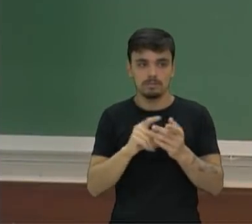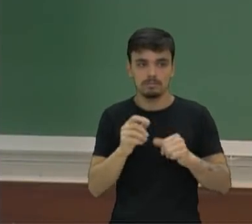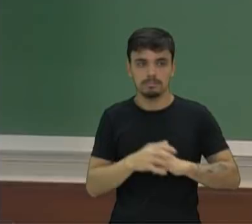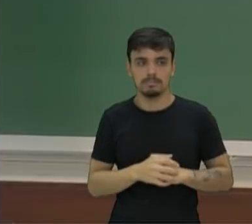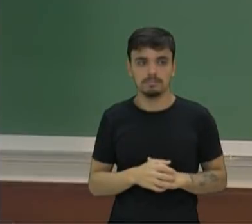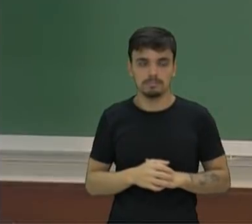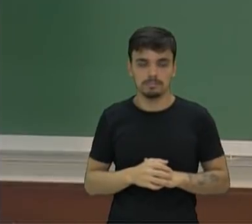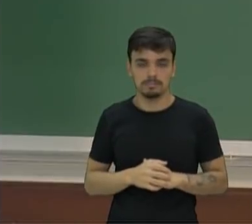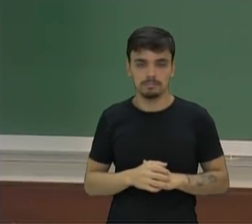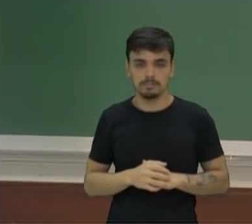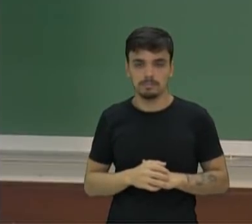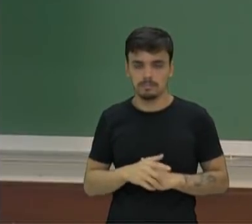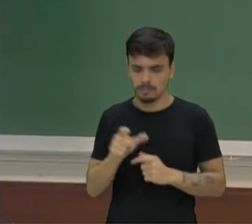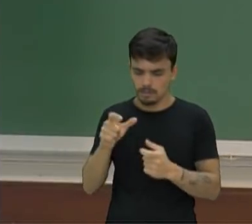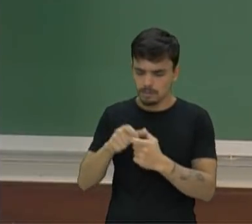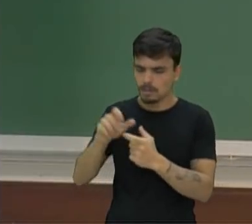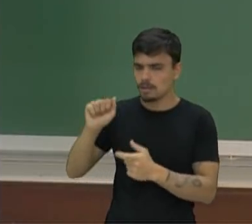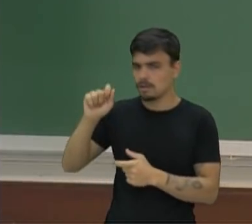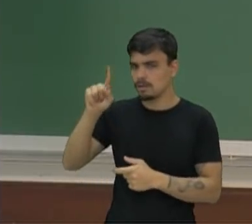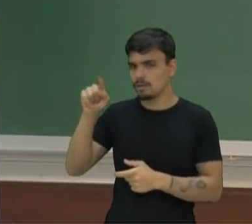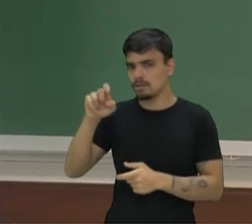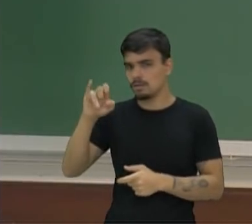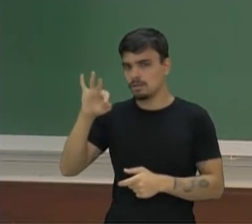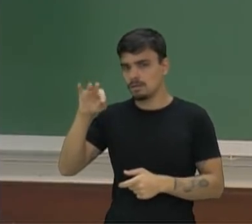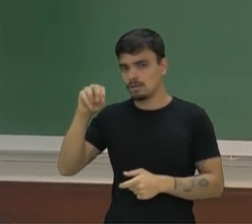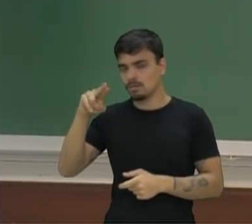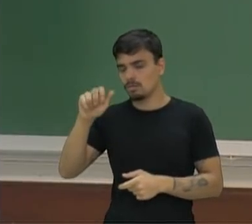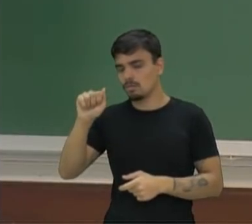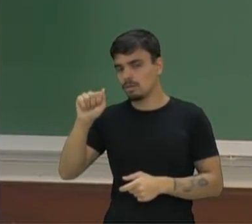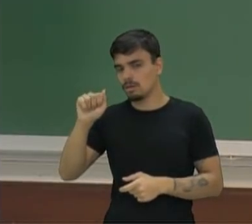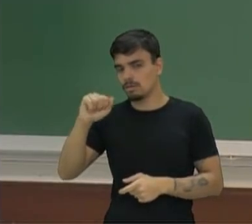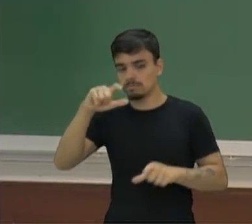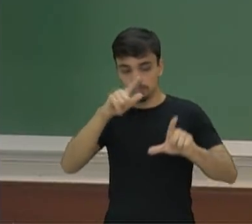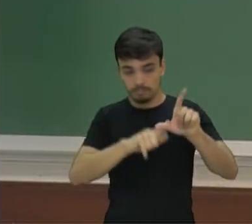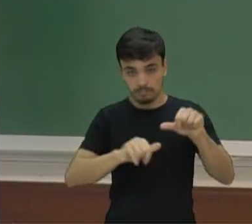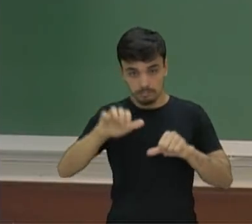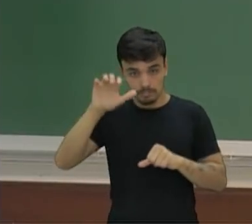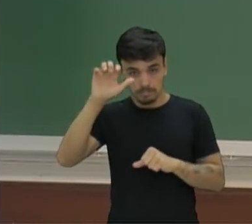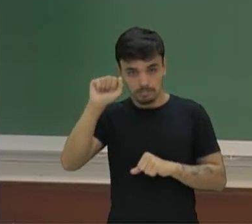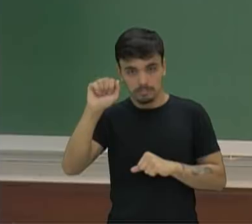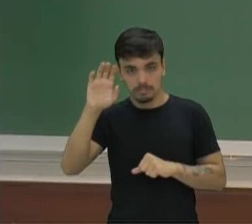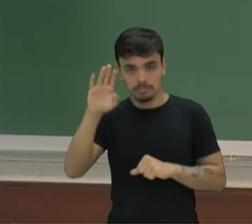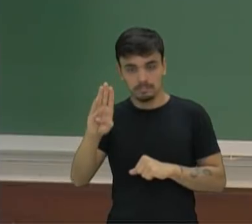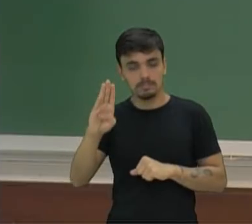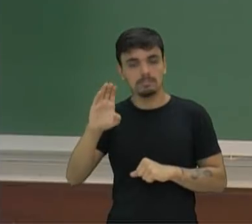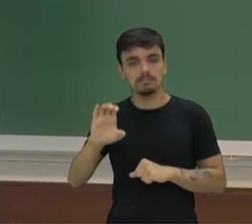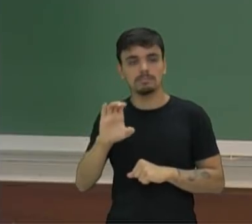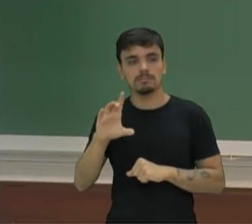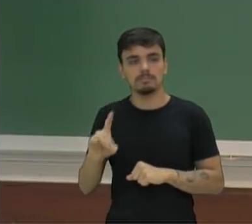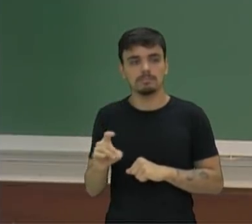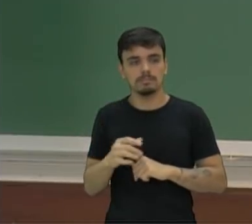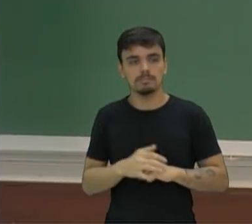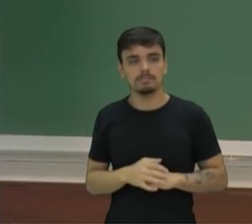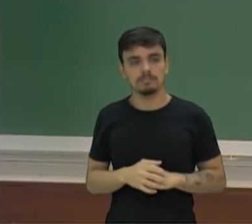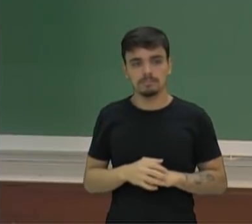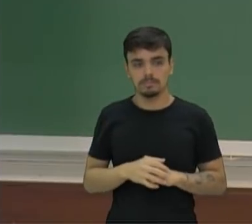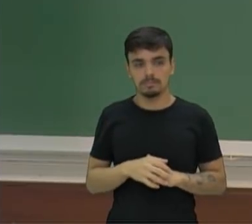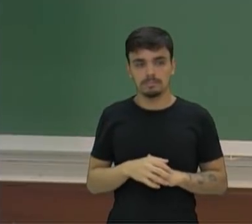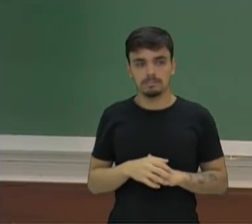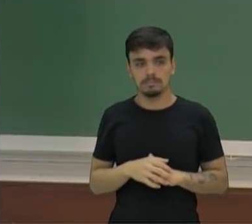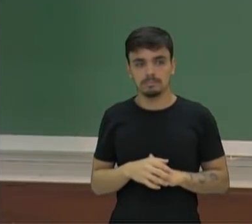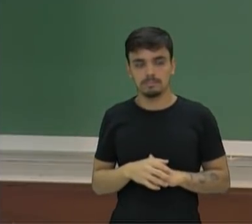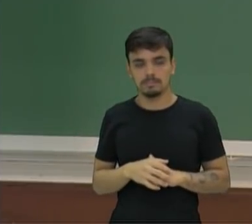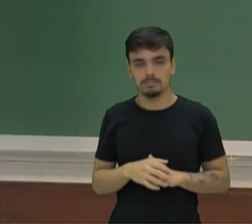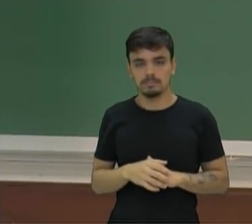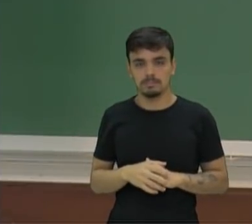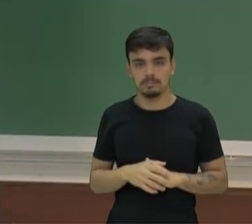B. Pendurava-se uma fita de lã? C. Pendurava-se uma espada? Letra D. Pendurava-se um cacho de